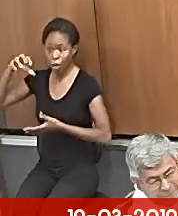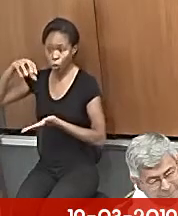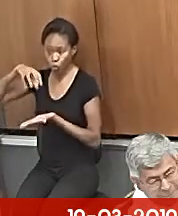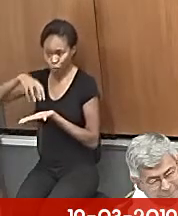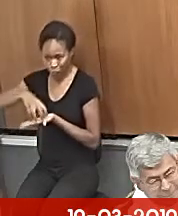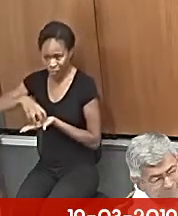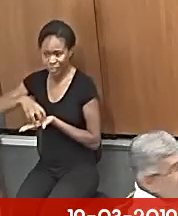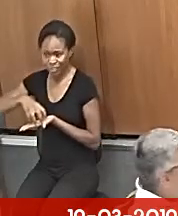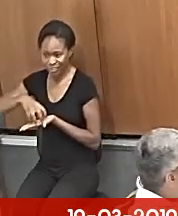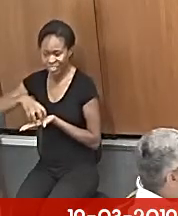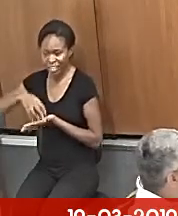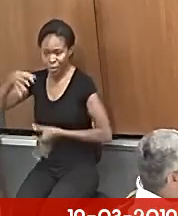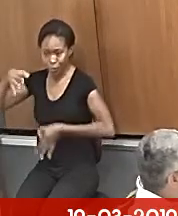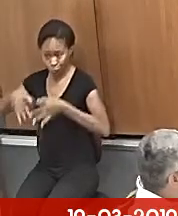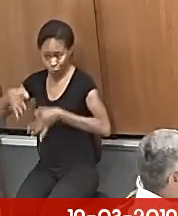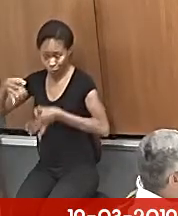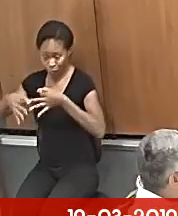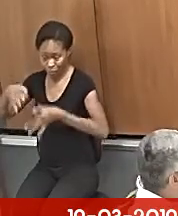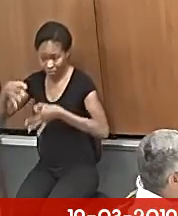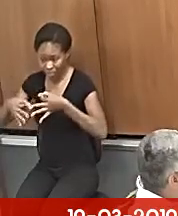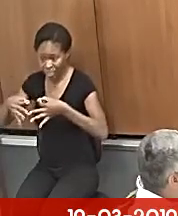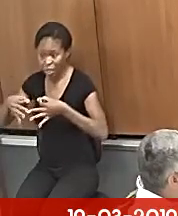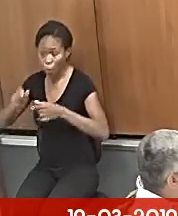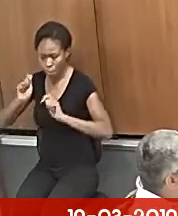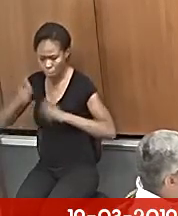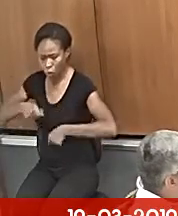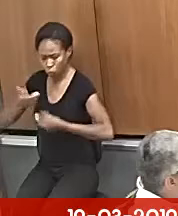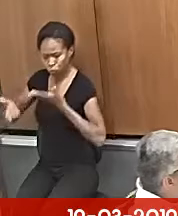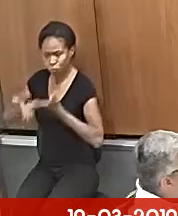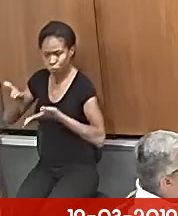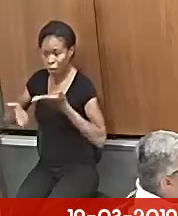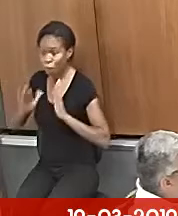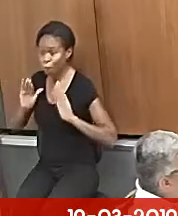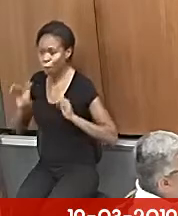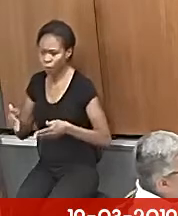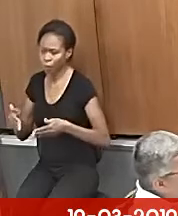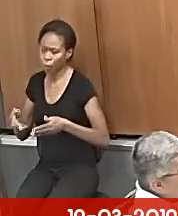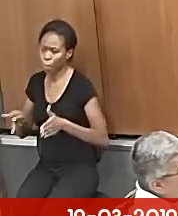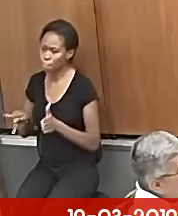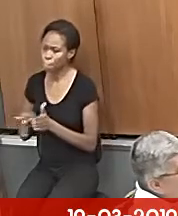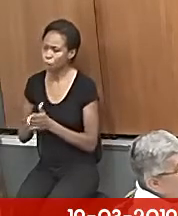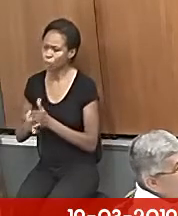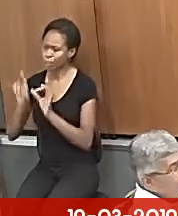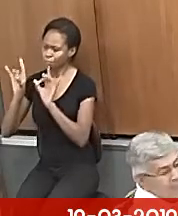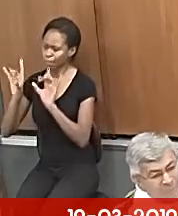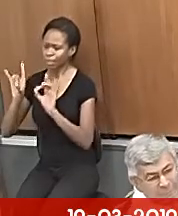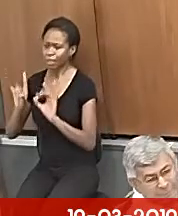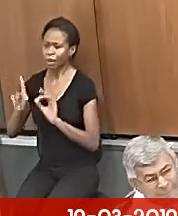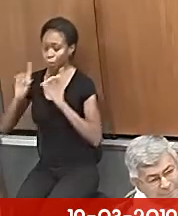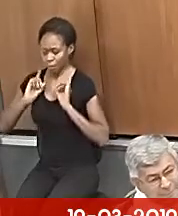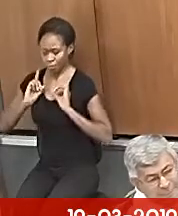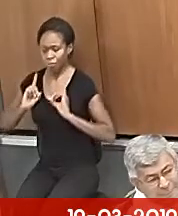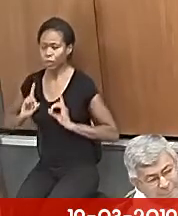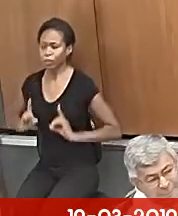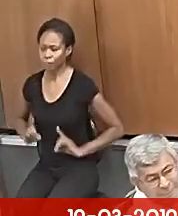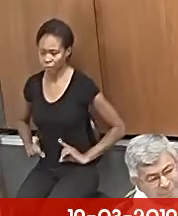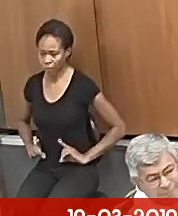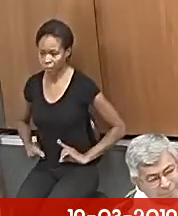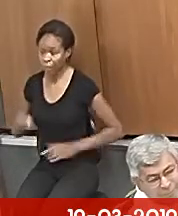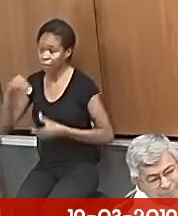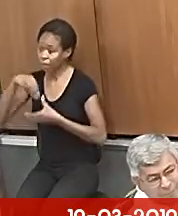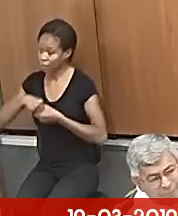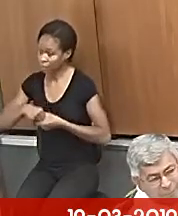ser atendidos eo ambiente só para deficiente exclusivo para o desmonte e sendo aqui na